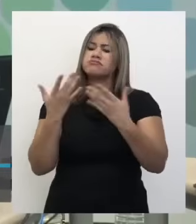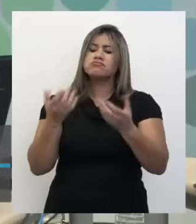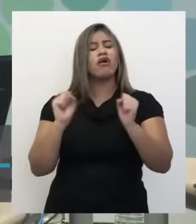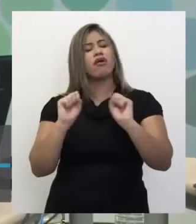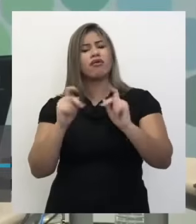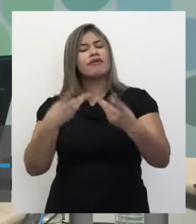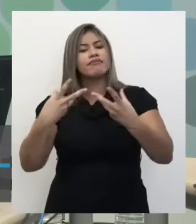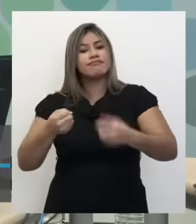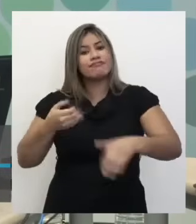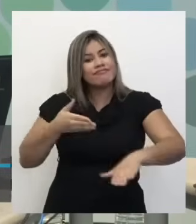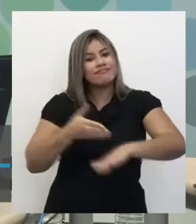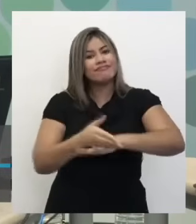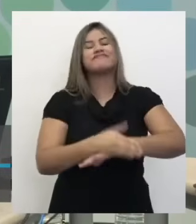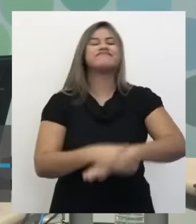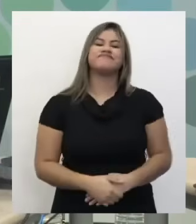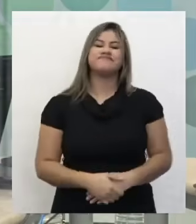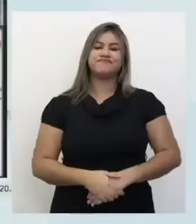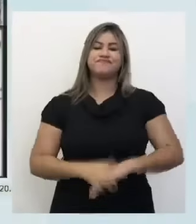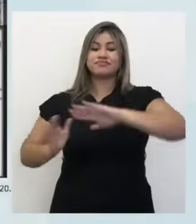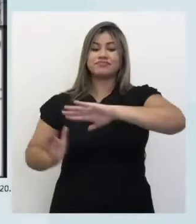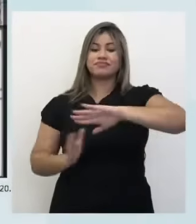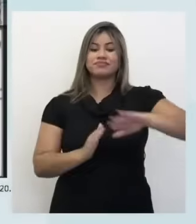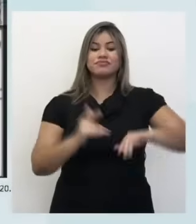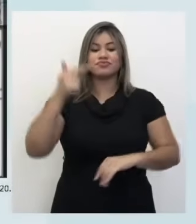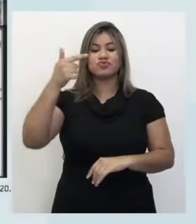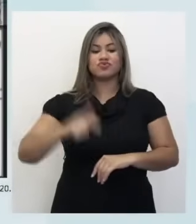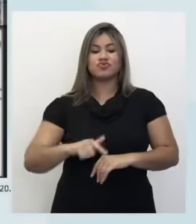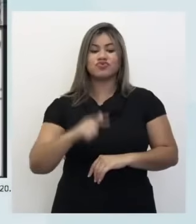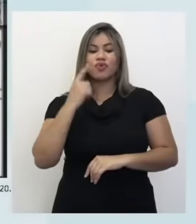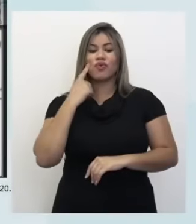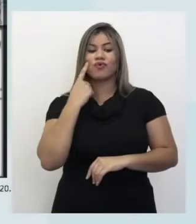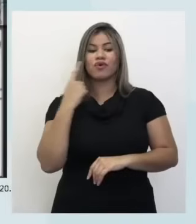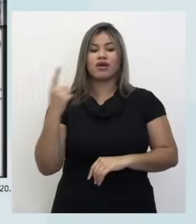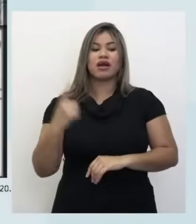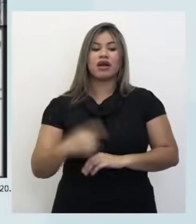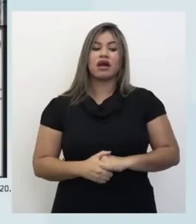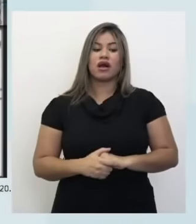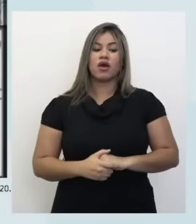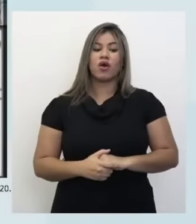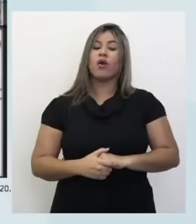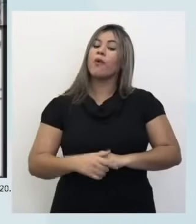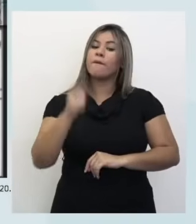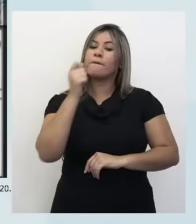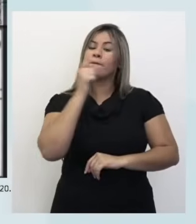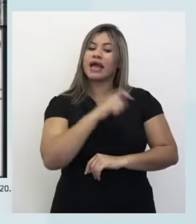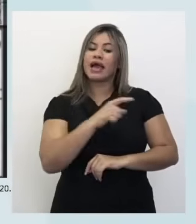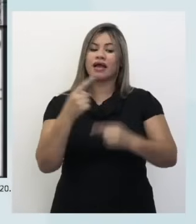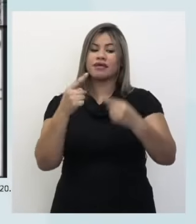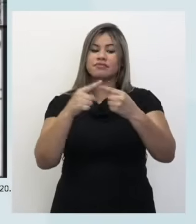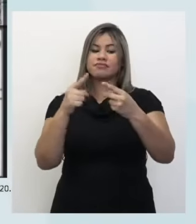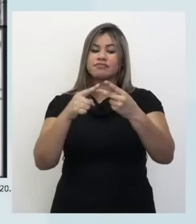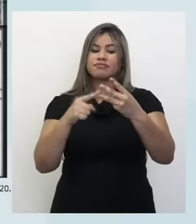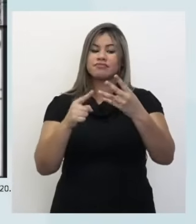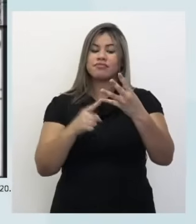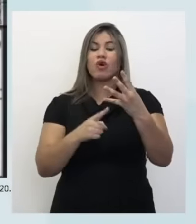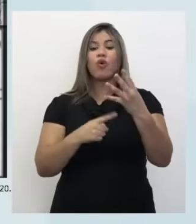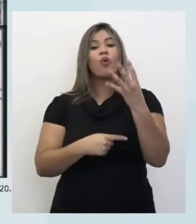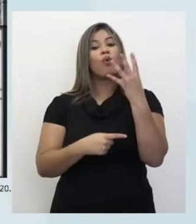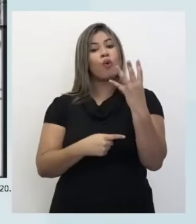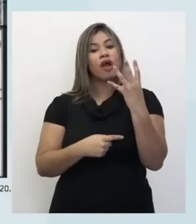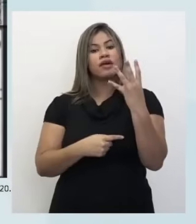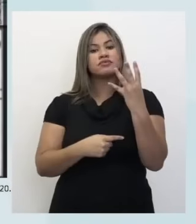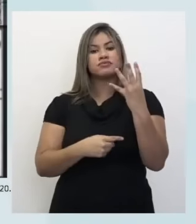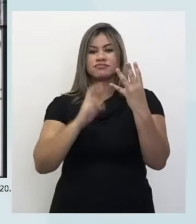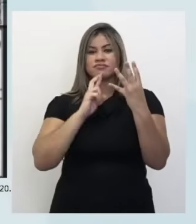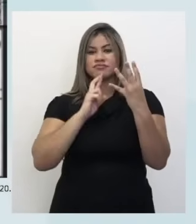entra. Mais um aí. Em qual quadrinho o humor está presente? No primeiro quadrinho, no segundo, no terceiro e quarto. Eu dei a minha opinião, e vocês?